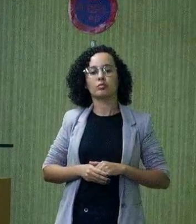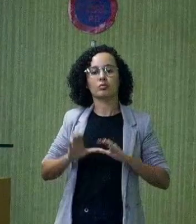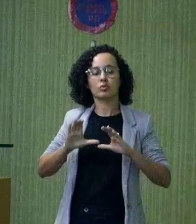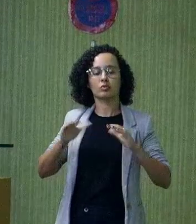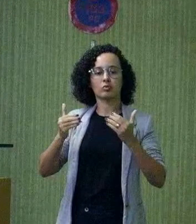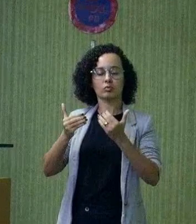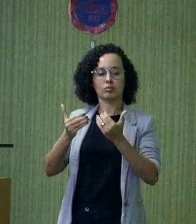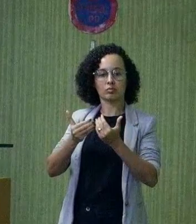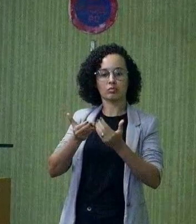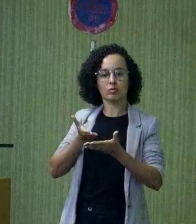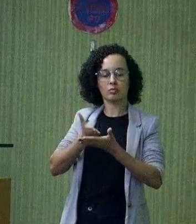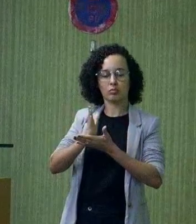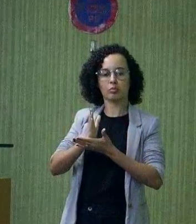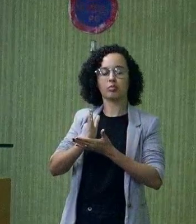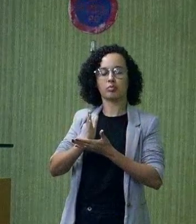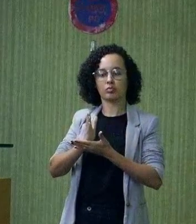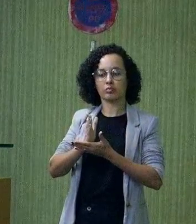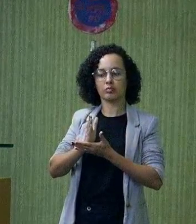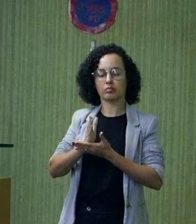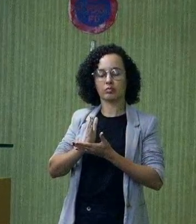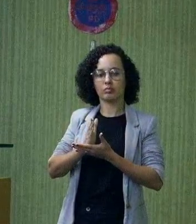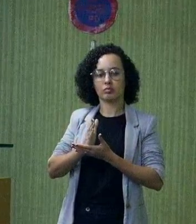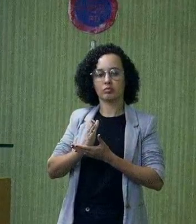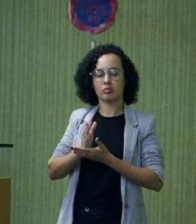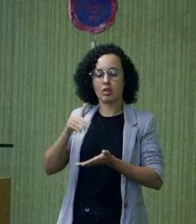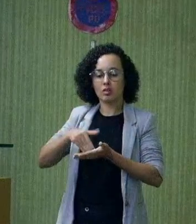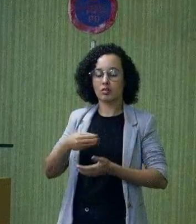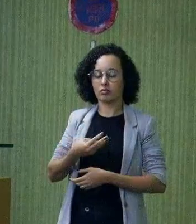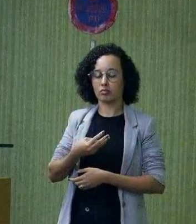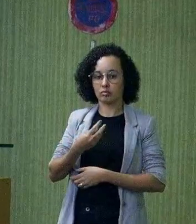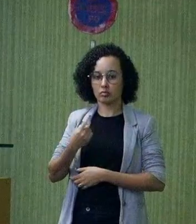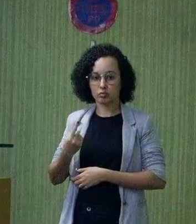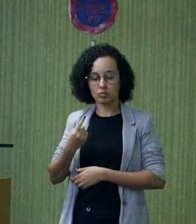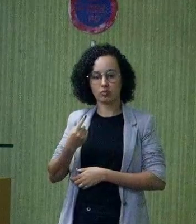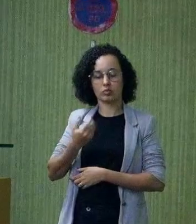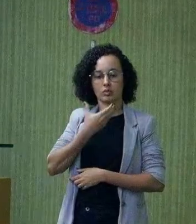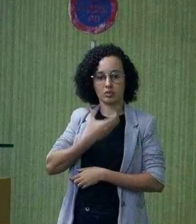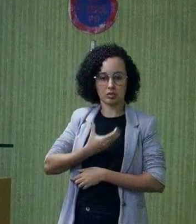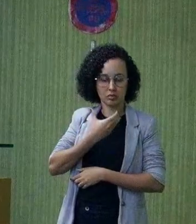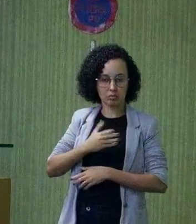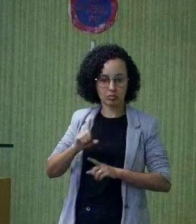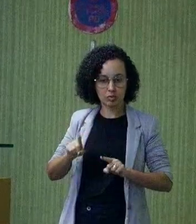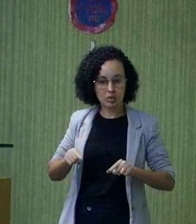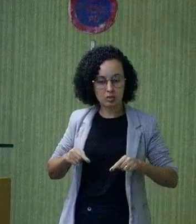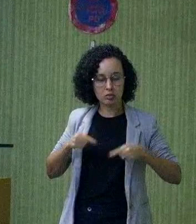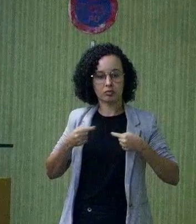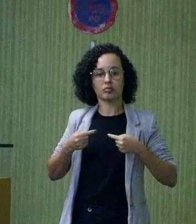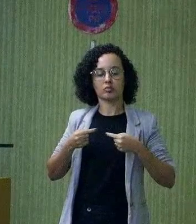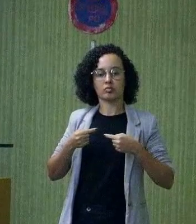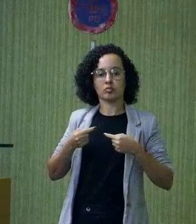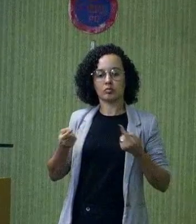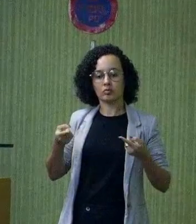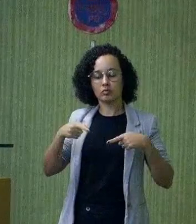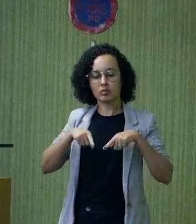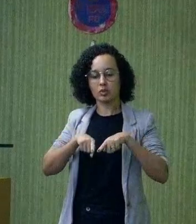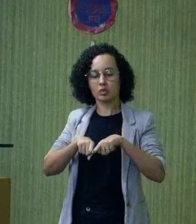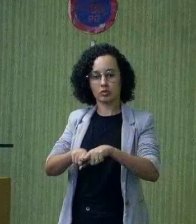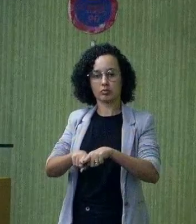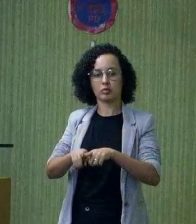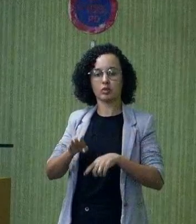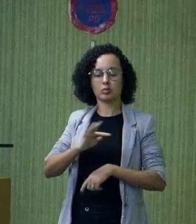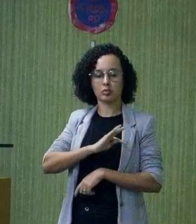né plano até 31 de dezembro eh o desafio da colaboração a ação técnica nossa né com os estados e